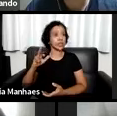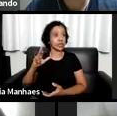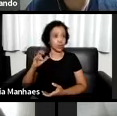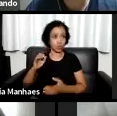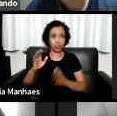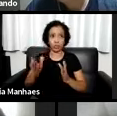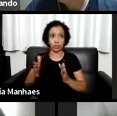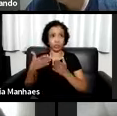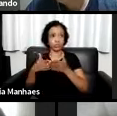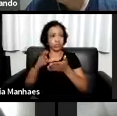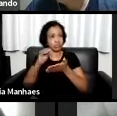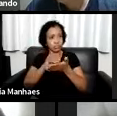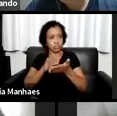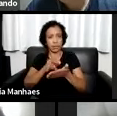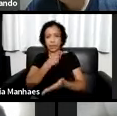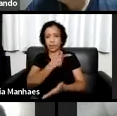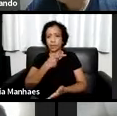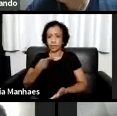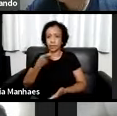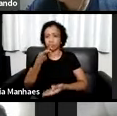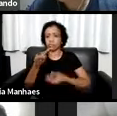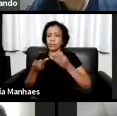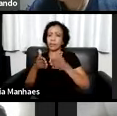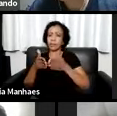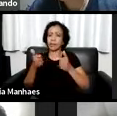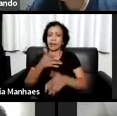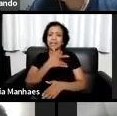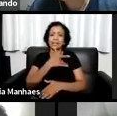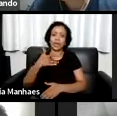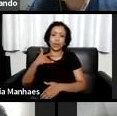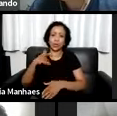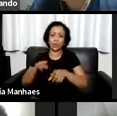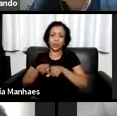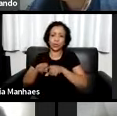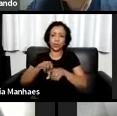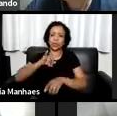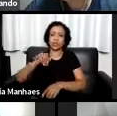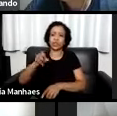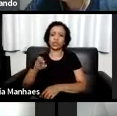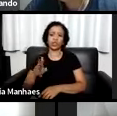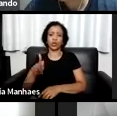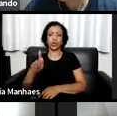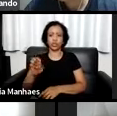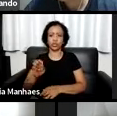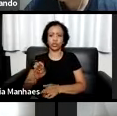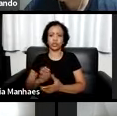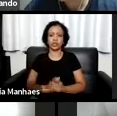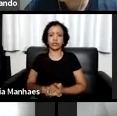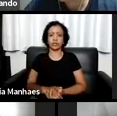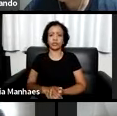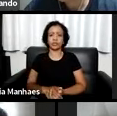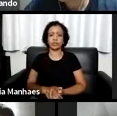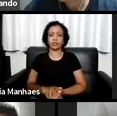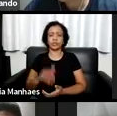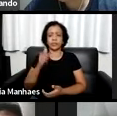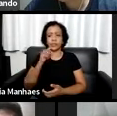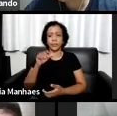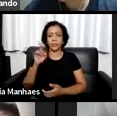Azael Aquino, ele pede pela saúde do seu irmão Jorge. Também a irmã Daniele